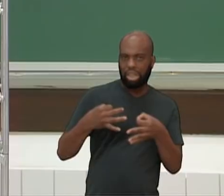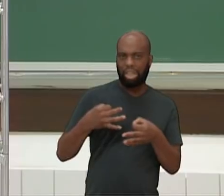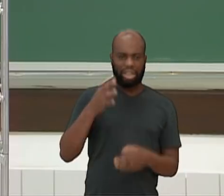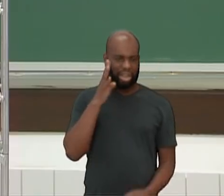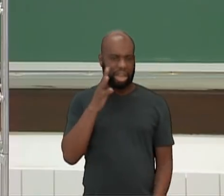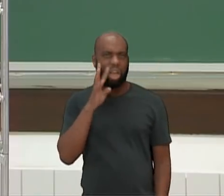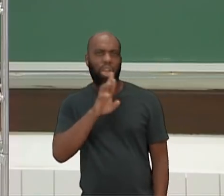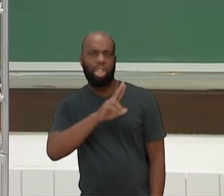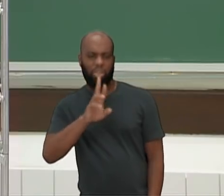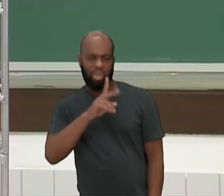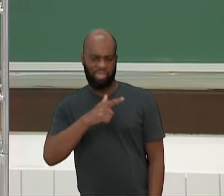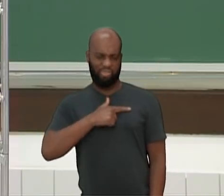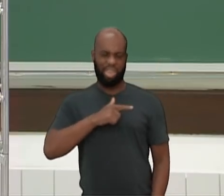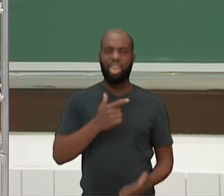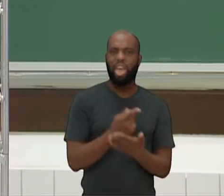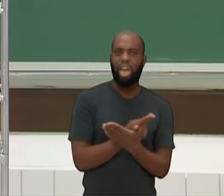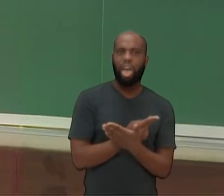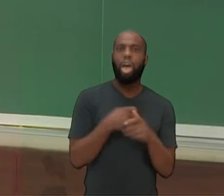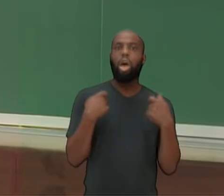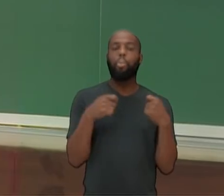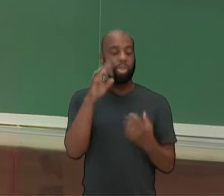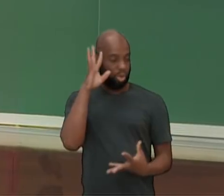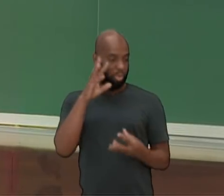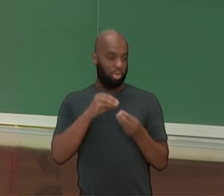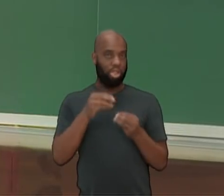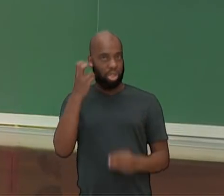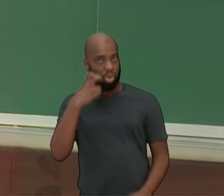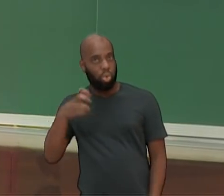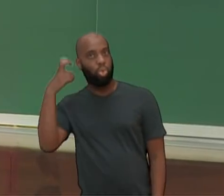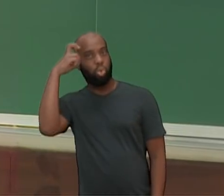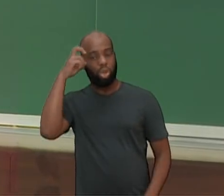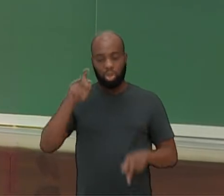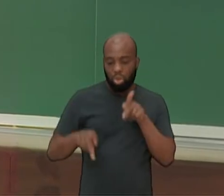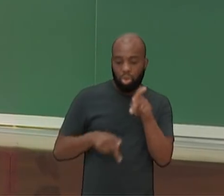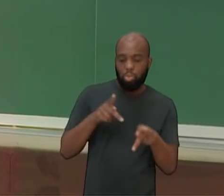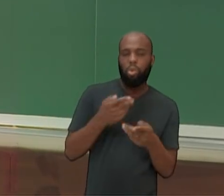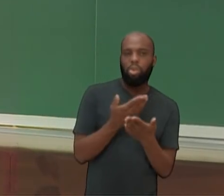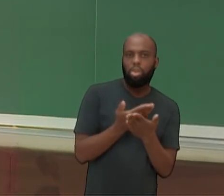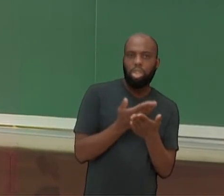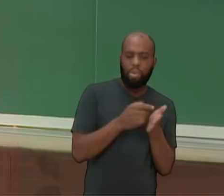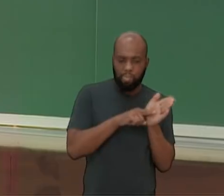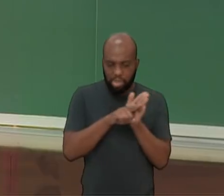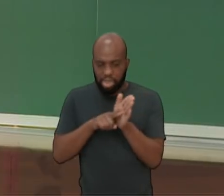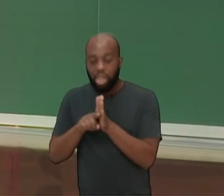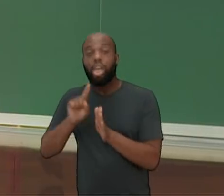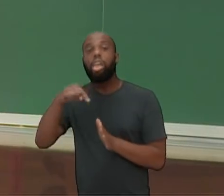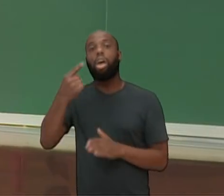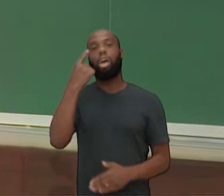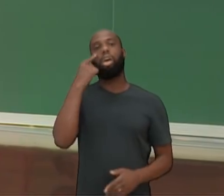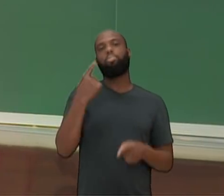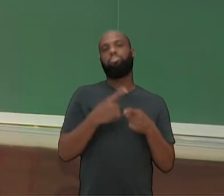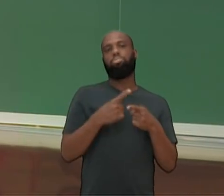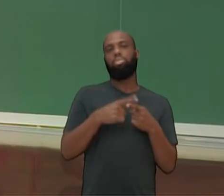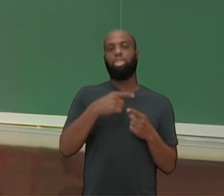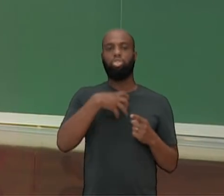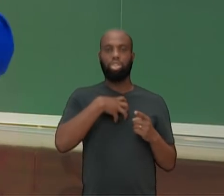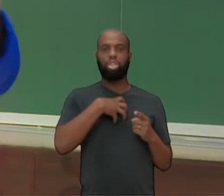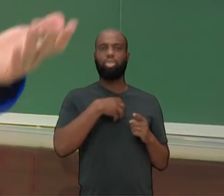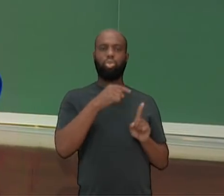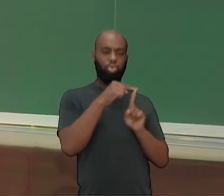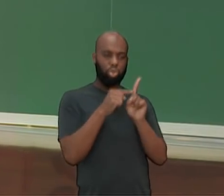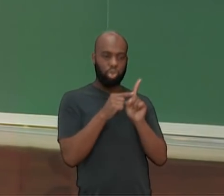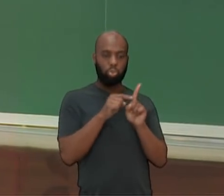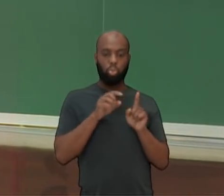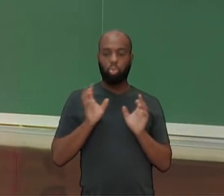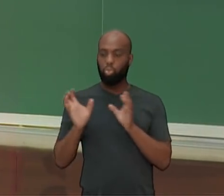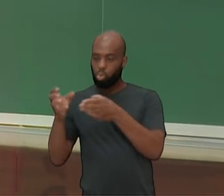errado. A gente tem que entender primeiro a cultura do povo, estudar, pesquisar para depois ver o porquê que aquela modalidade é feita para um ou feita